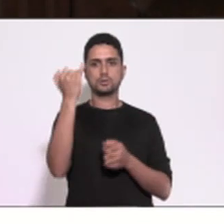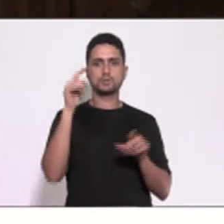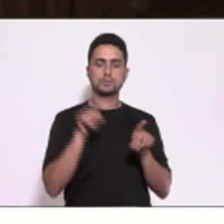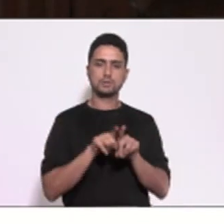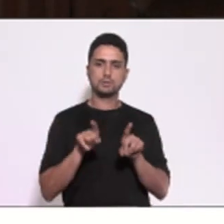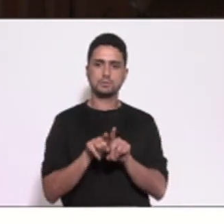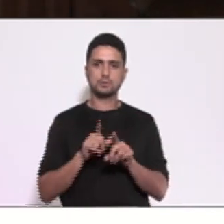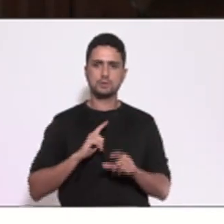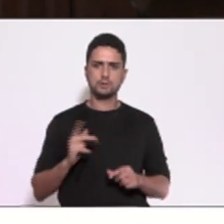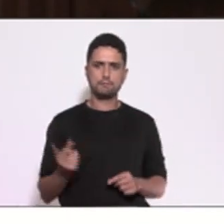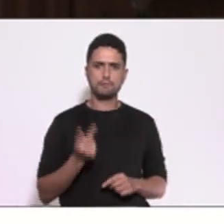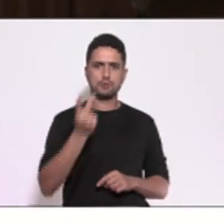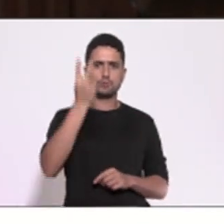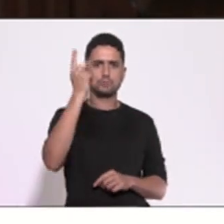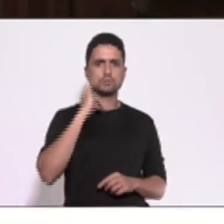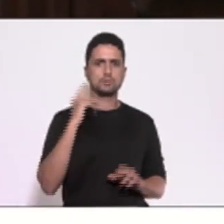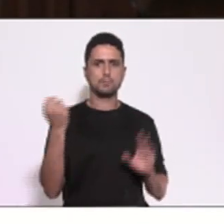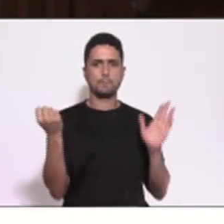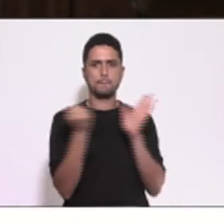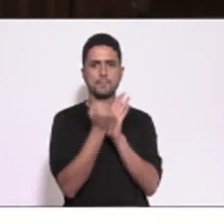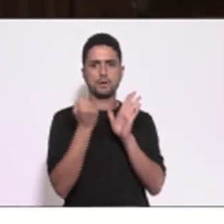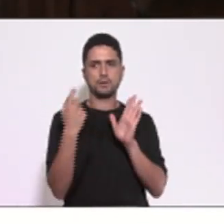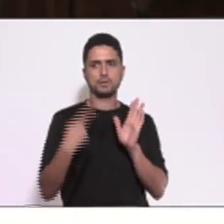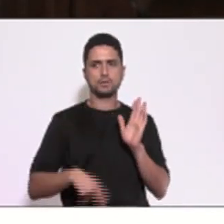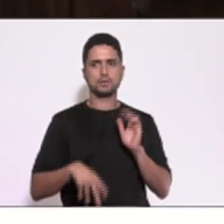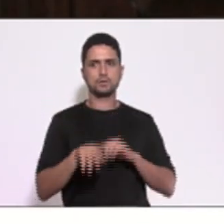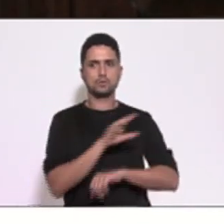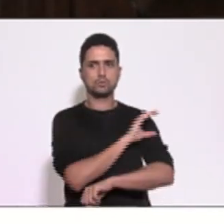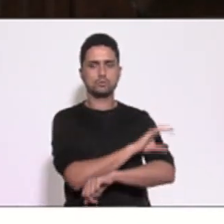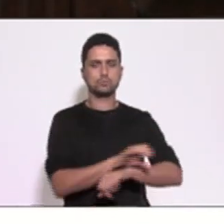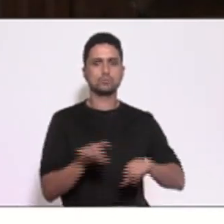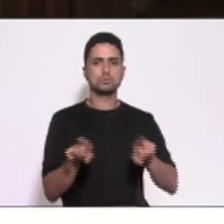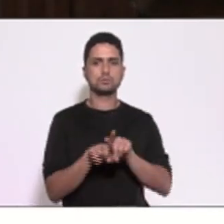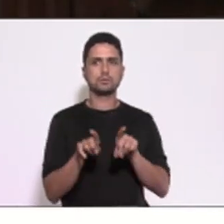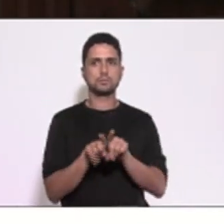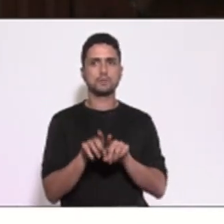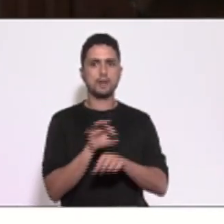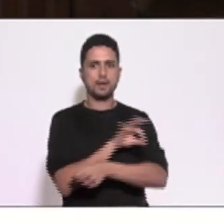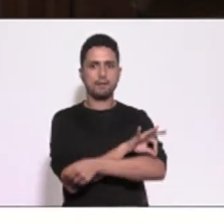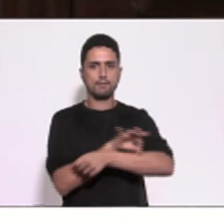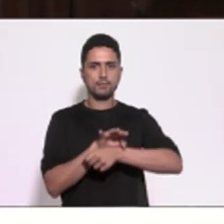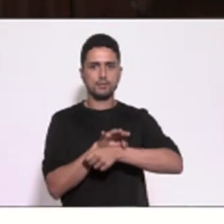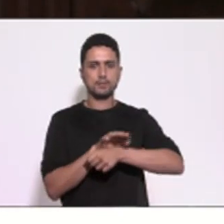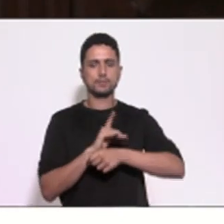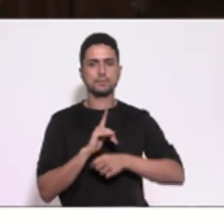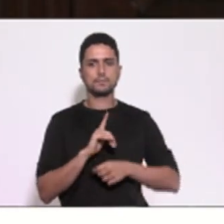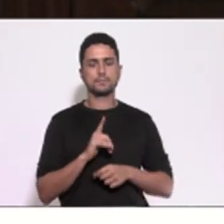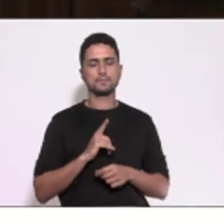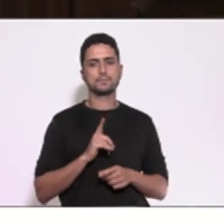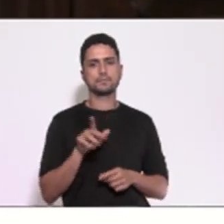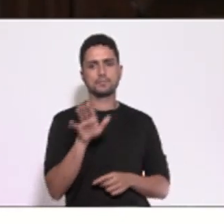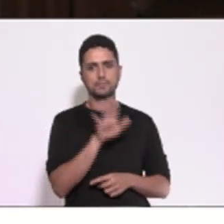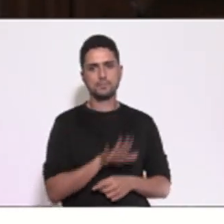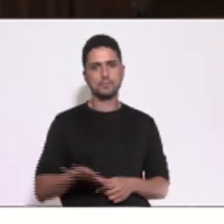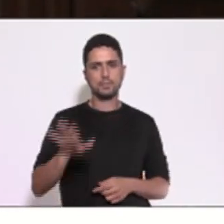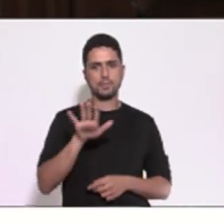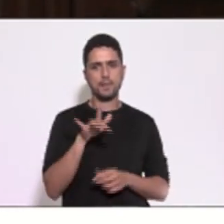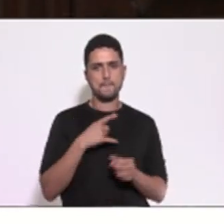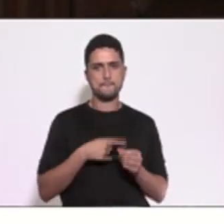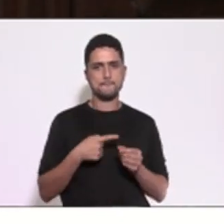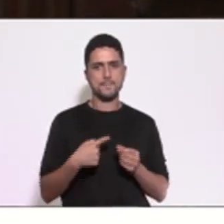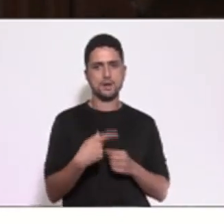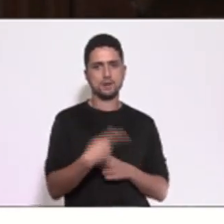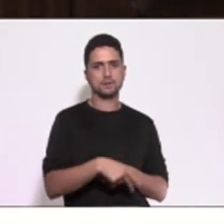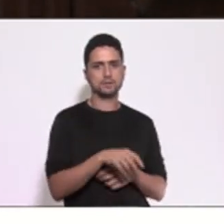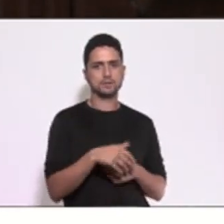preservar marcos culturais e arquitetônicos na paisagem dos bairros da